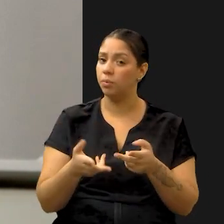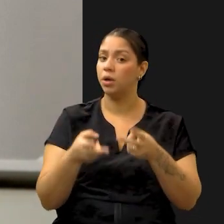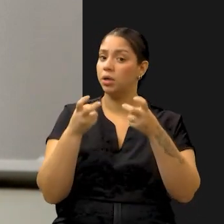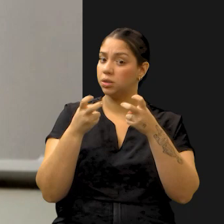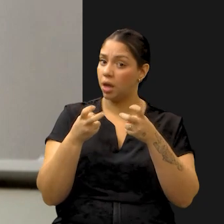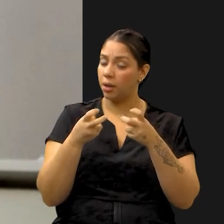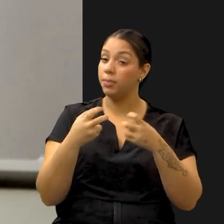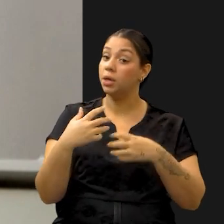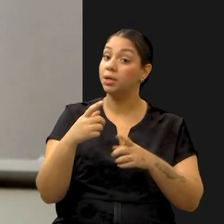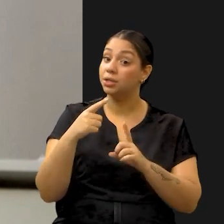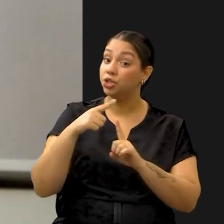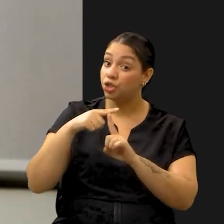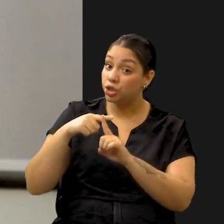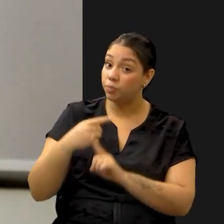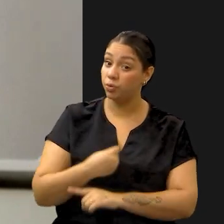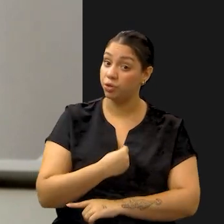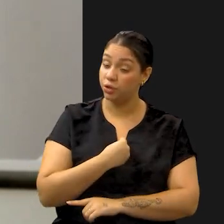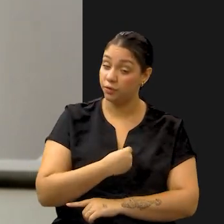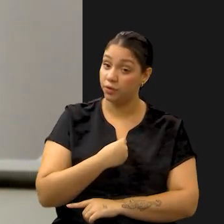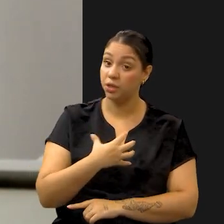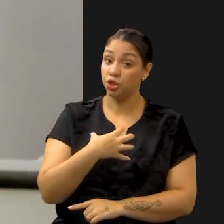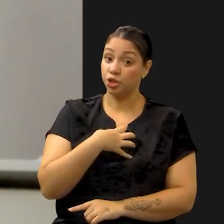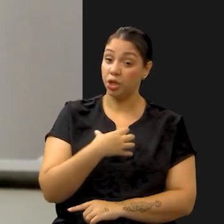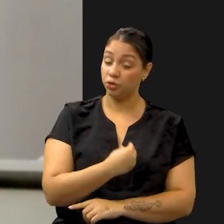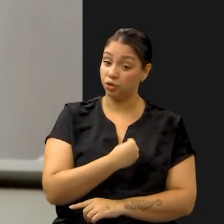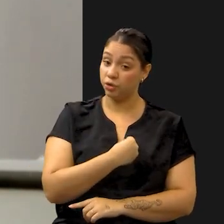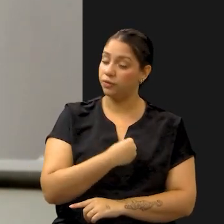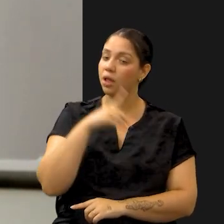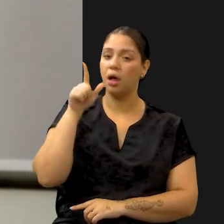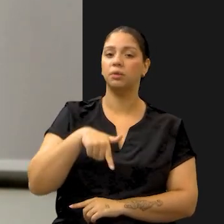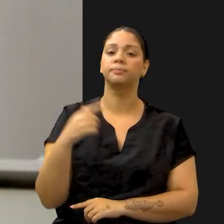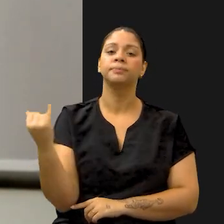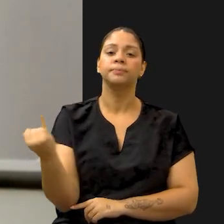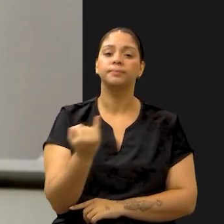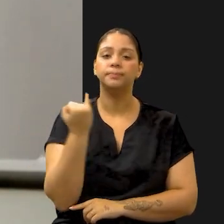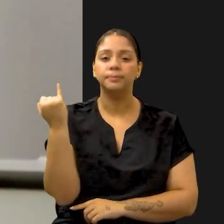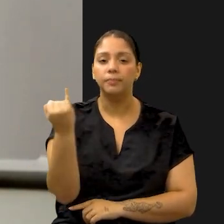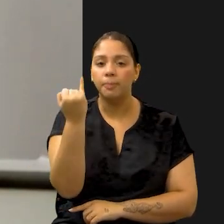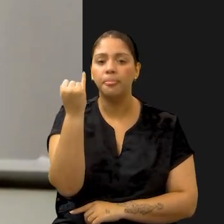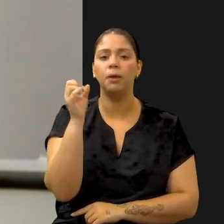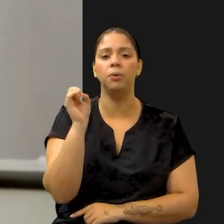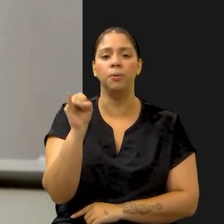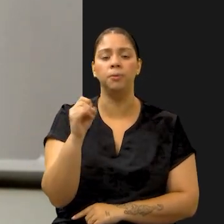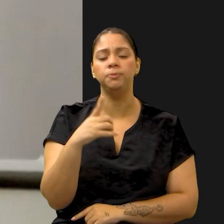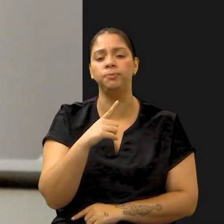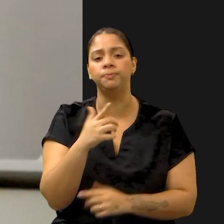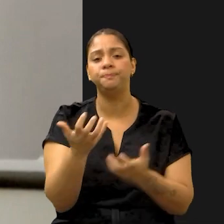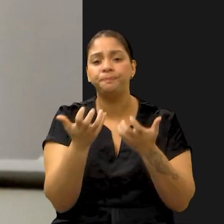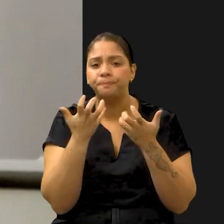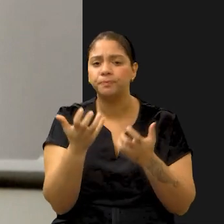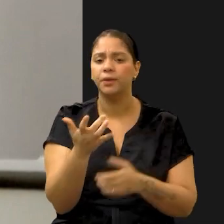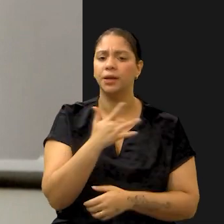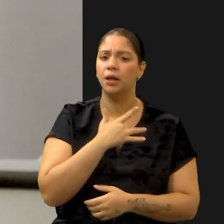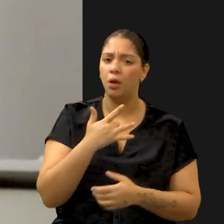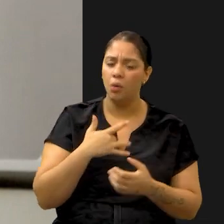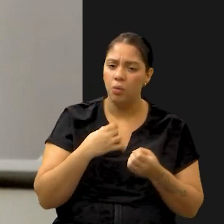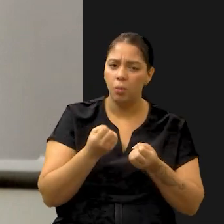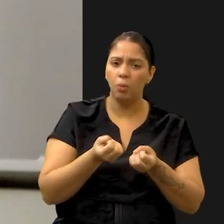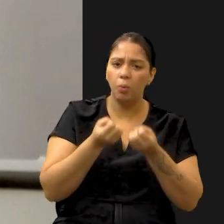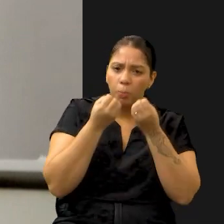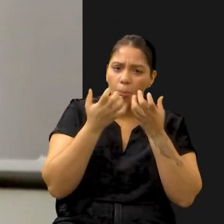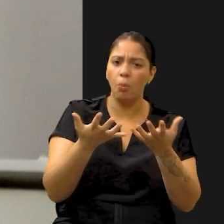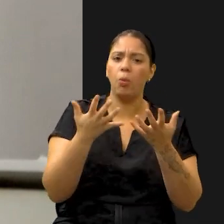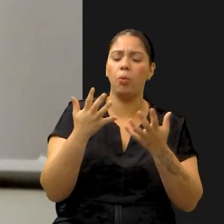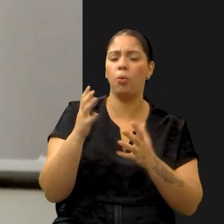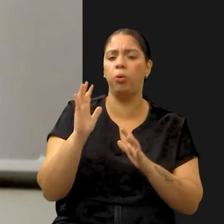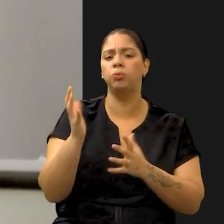a gente vê que o estilo de vida é algo essencial, né? Se a gente quer ter uma boa saúde, se a gente quer